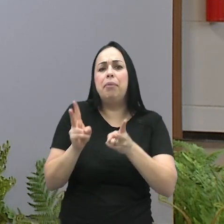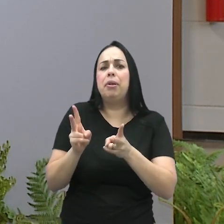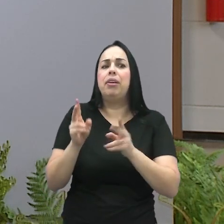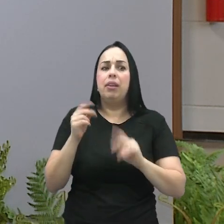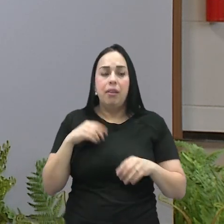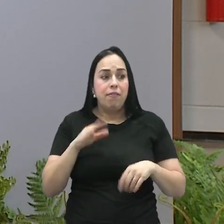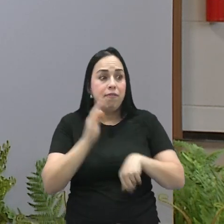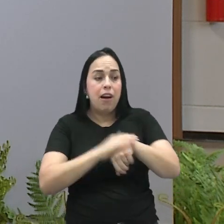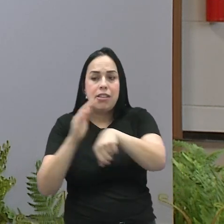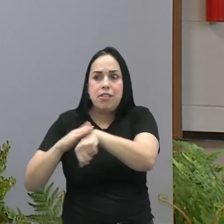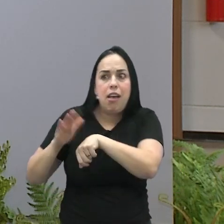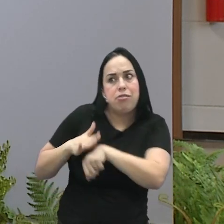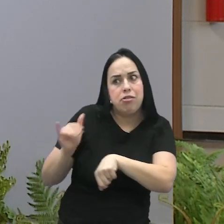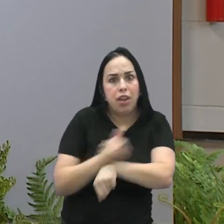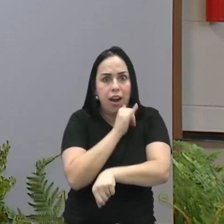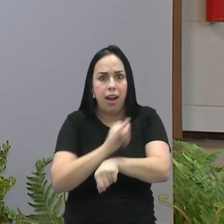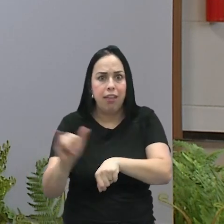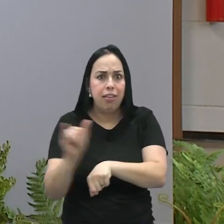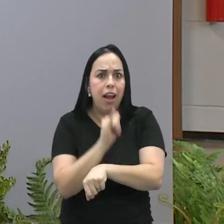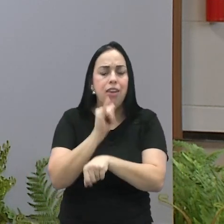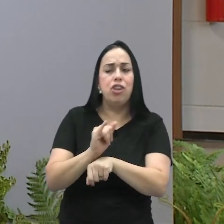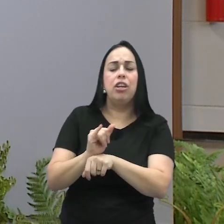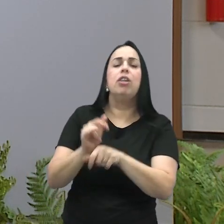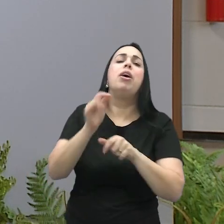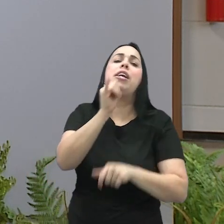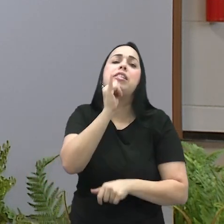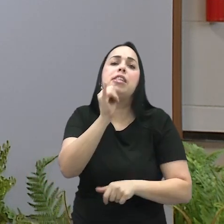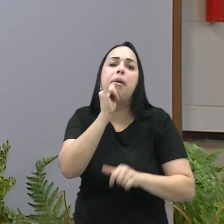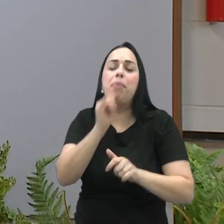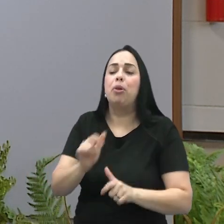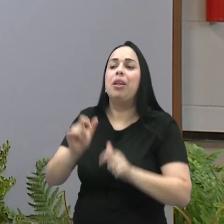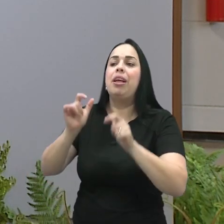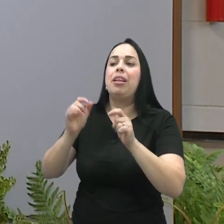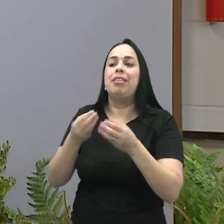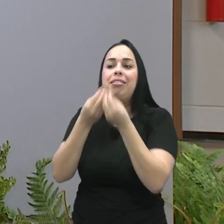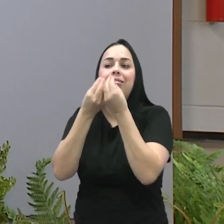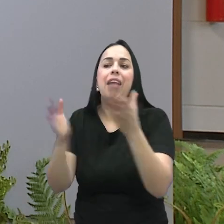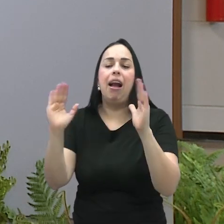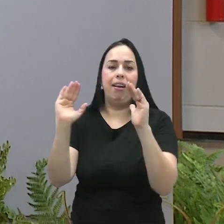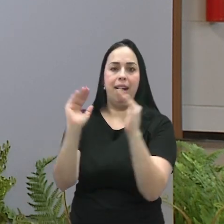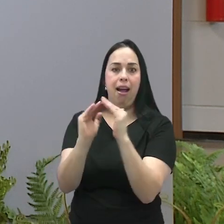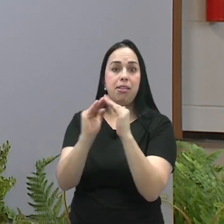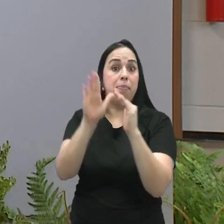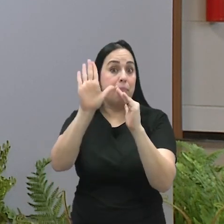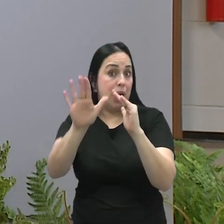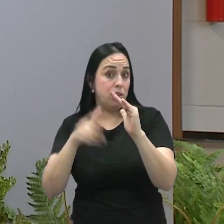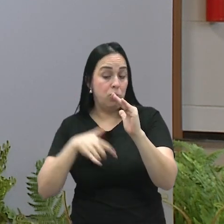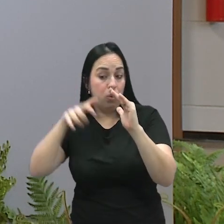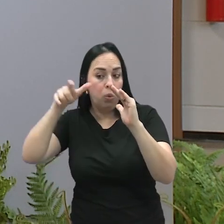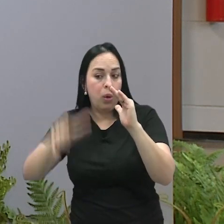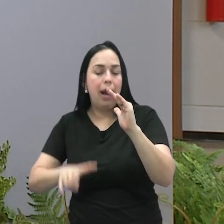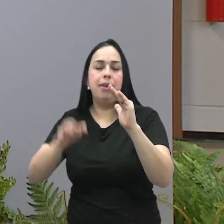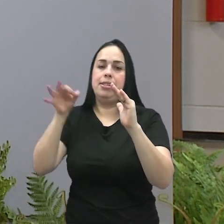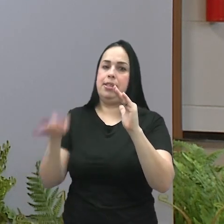essa urbanização. Então, oferecer moradias populares nos lugares corretos. Não necessariamente numa periferia afastada, mas se for